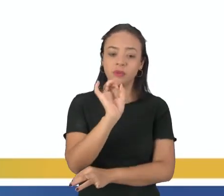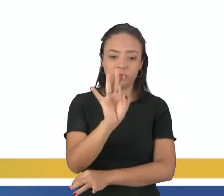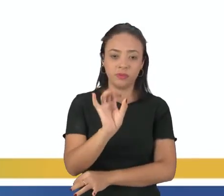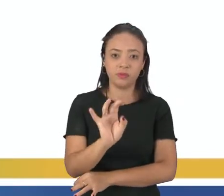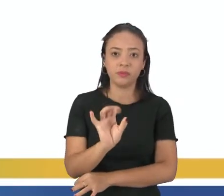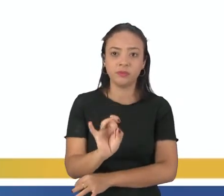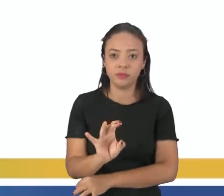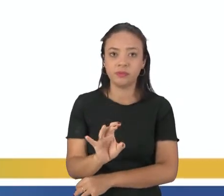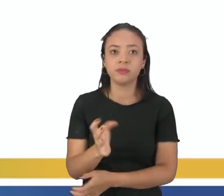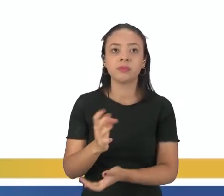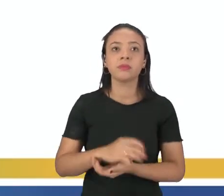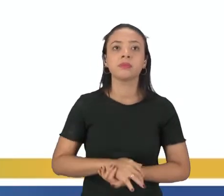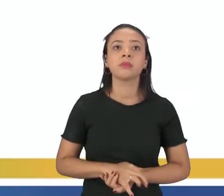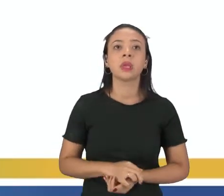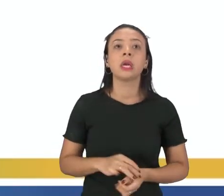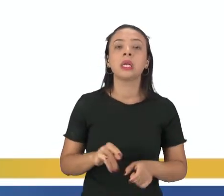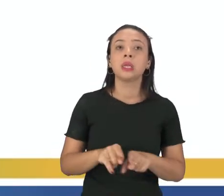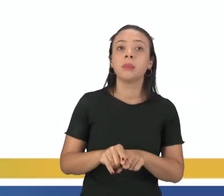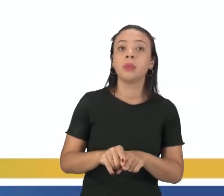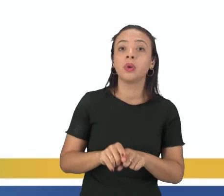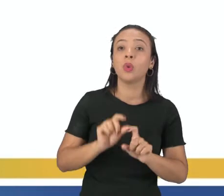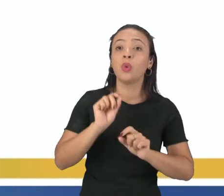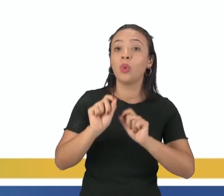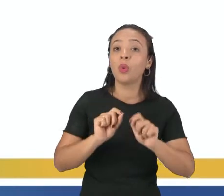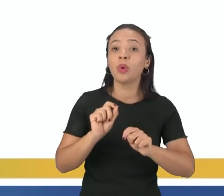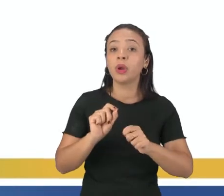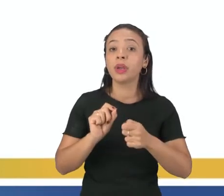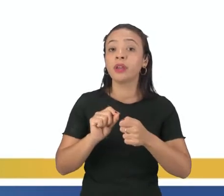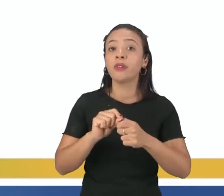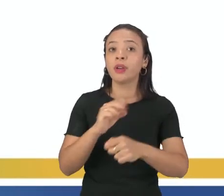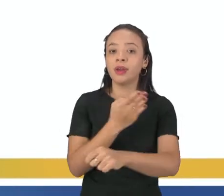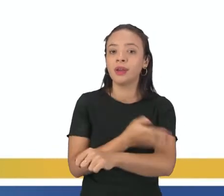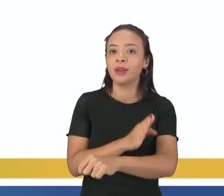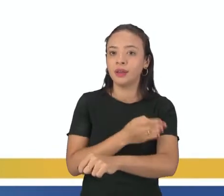aluno, do suposto aluno, e a atividade que cada um deles